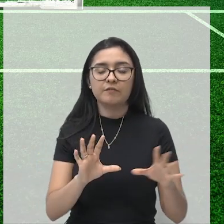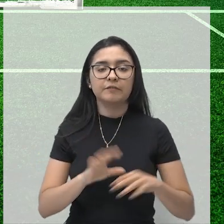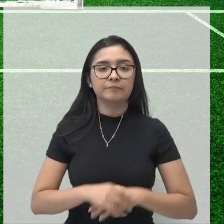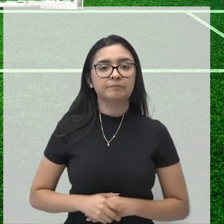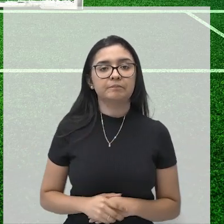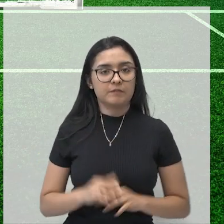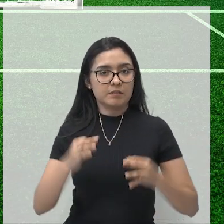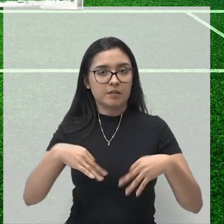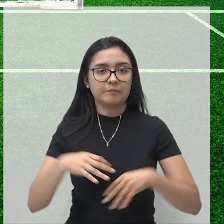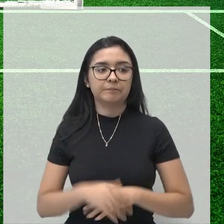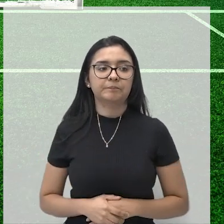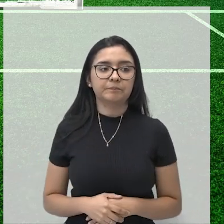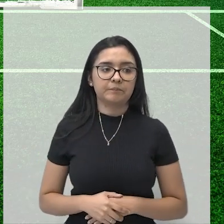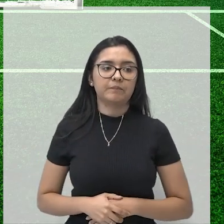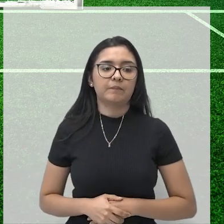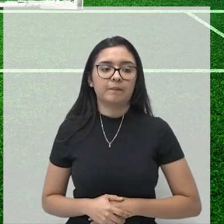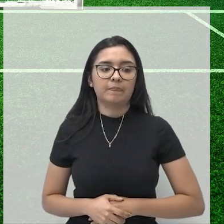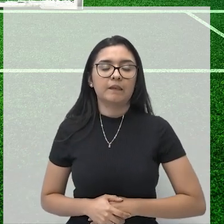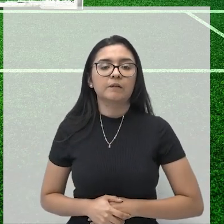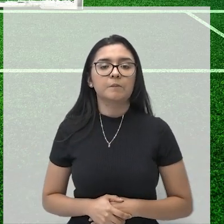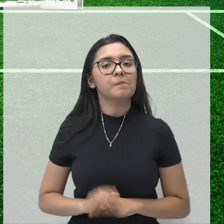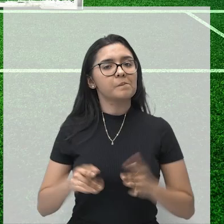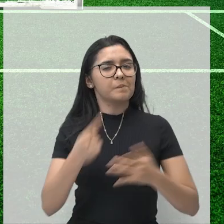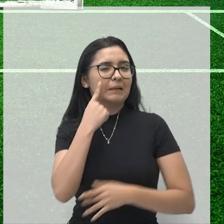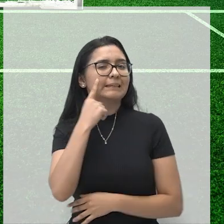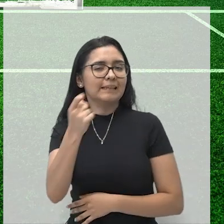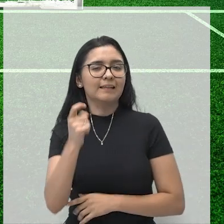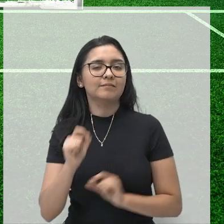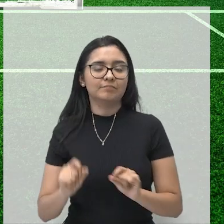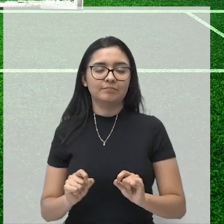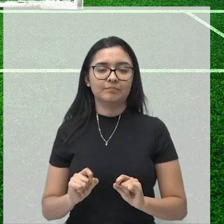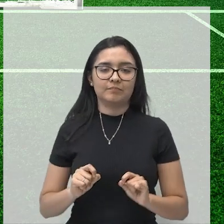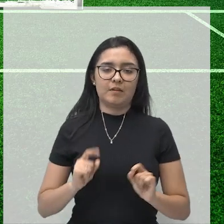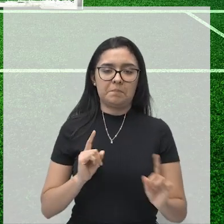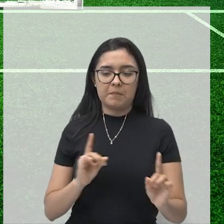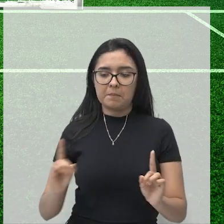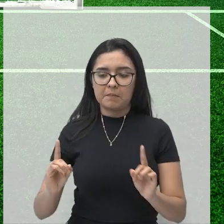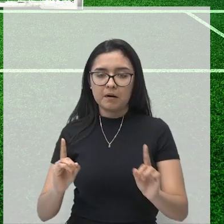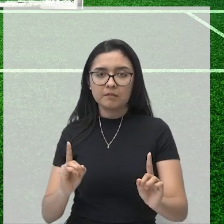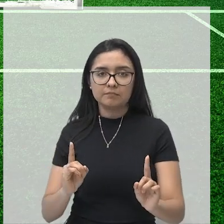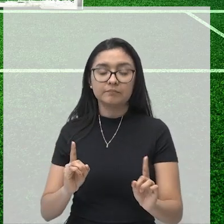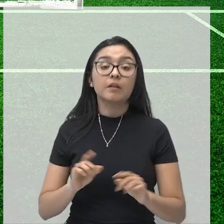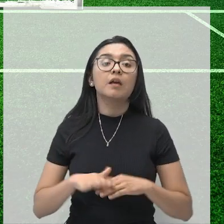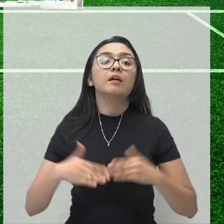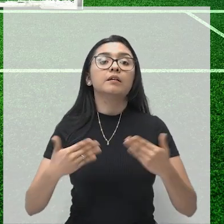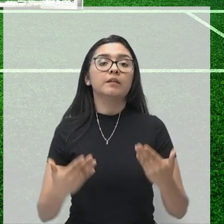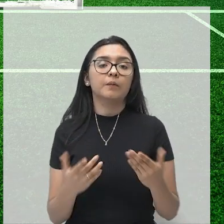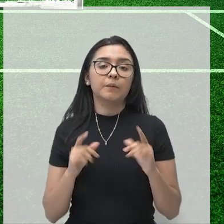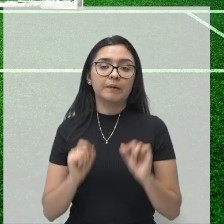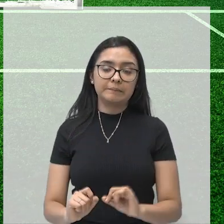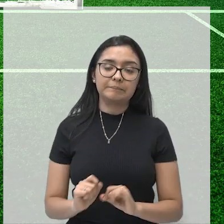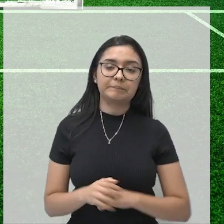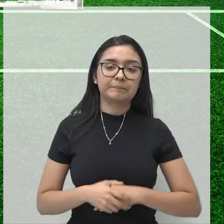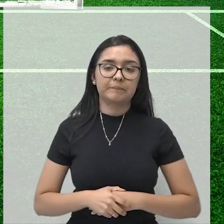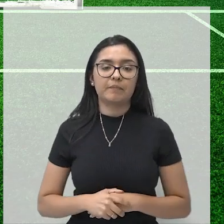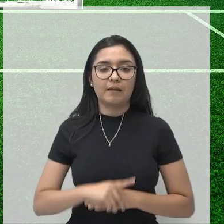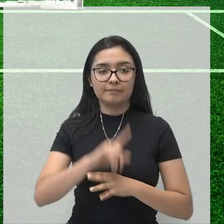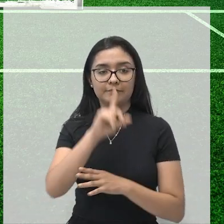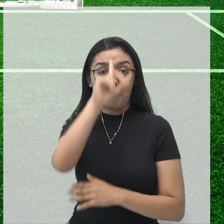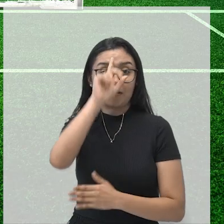direito. Olha só que coisa interessante está acontecendo na decisão. E,